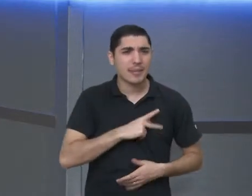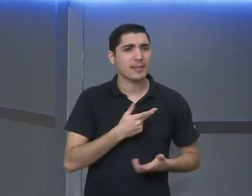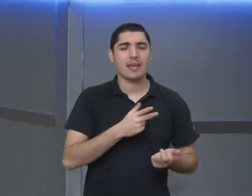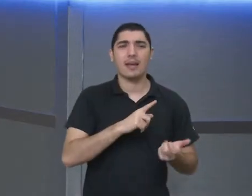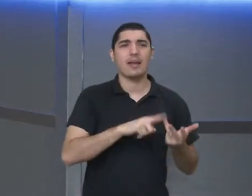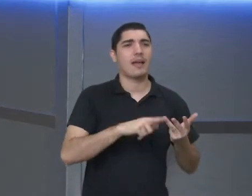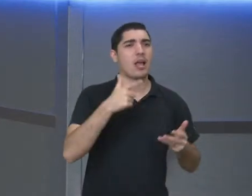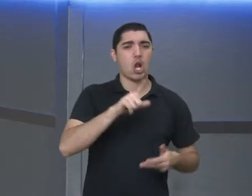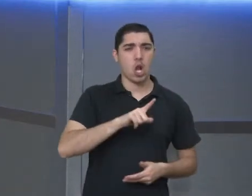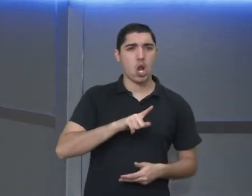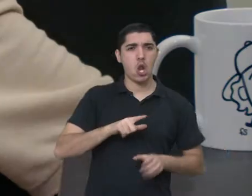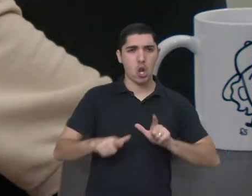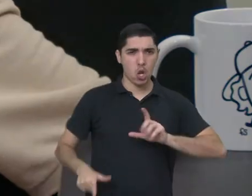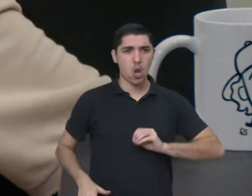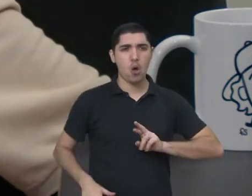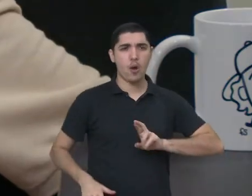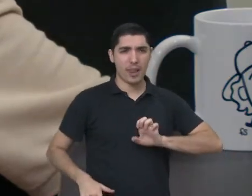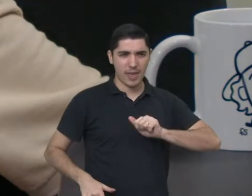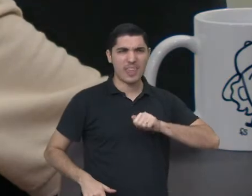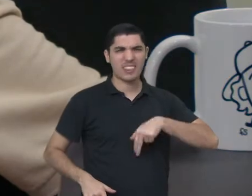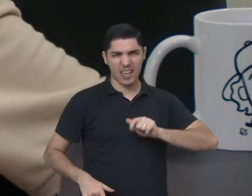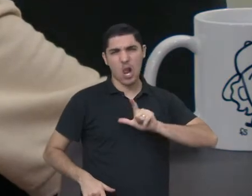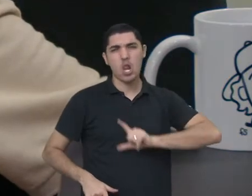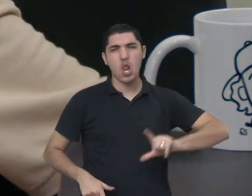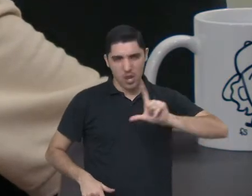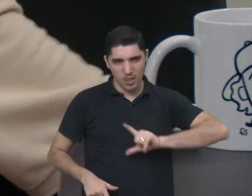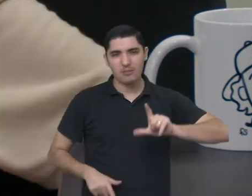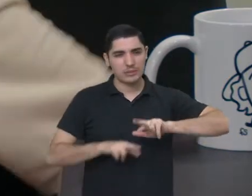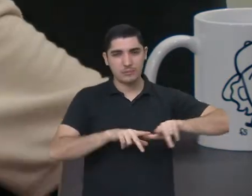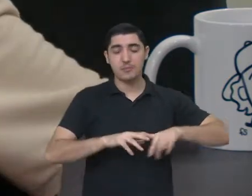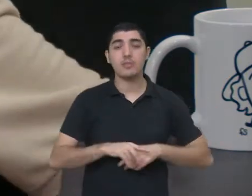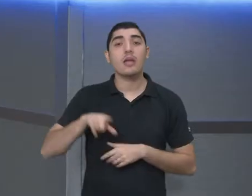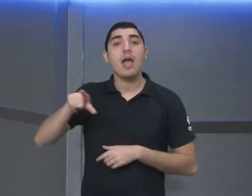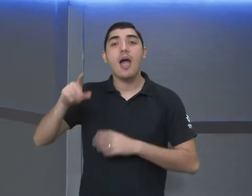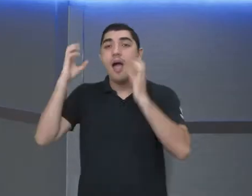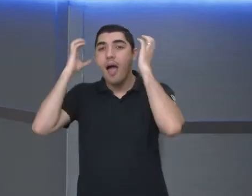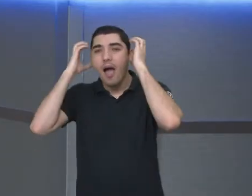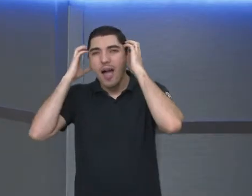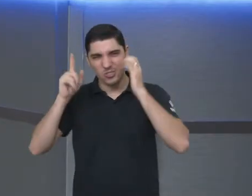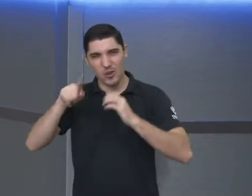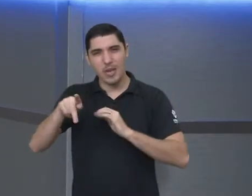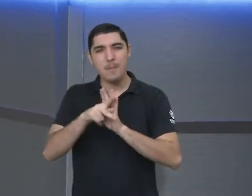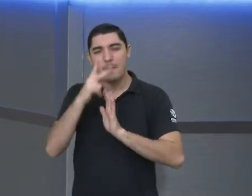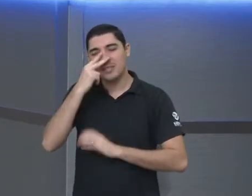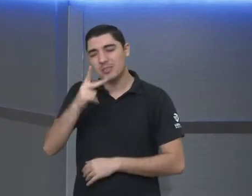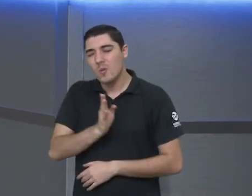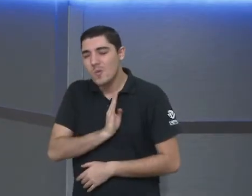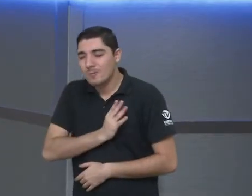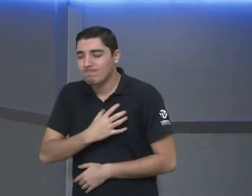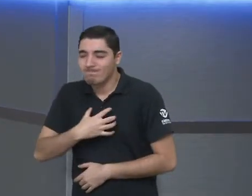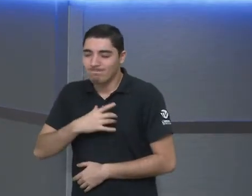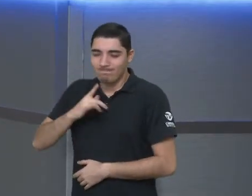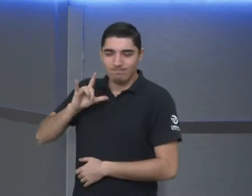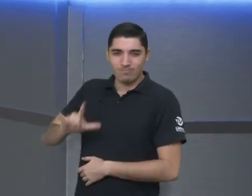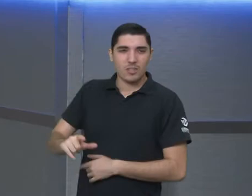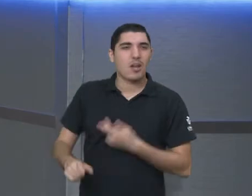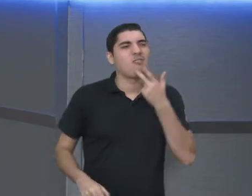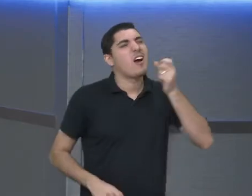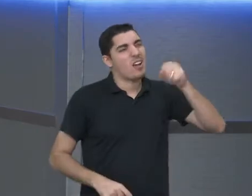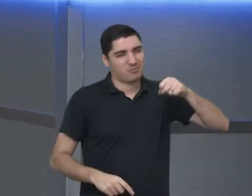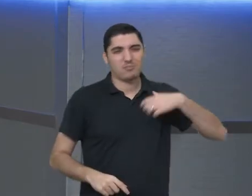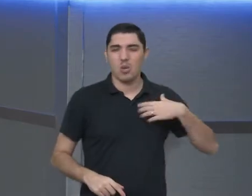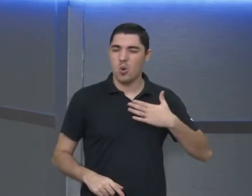falei, pô, vou arrumar um emprego para mim aí. E eu não lembro quem que me falou, olha, tá começando a TV rodoviária aqui em São José dos Campos, na Rodoviária